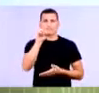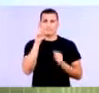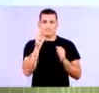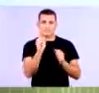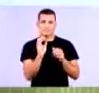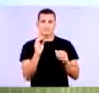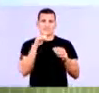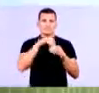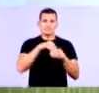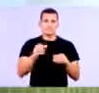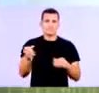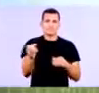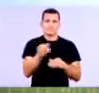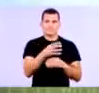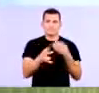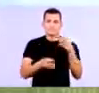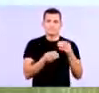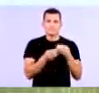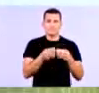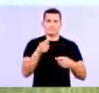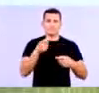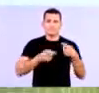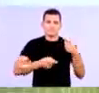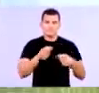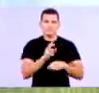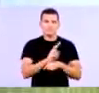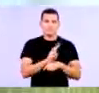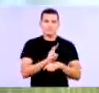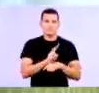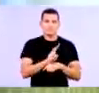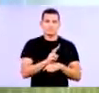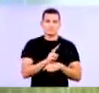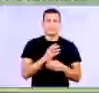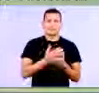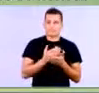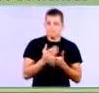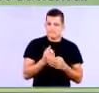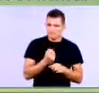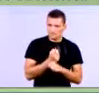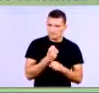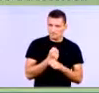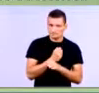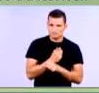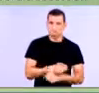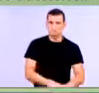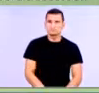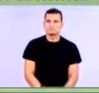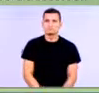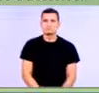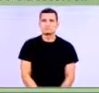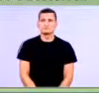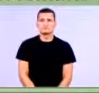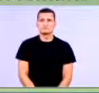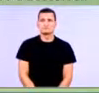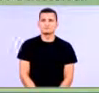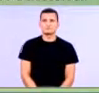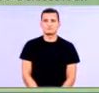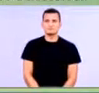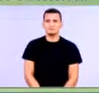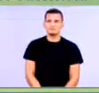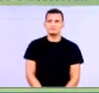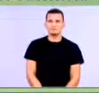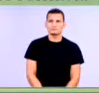atribuir novas características a essa política de segurança. Nós estamos começando a construir. Outro ponto, o